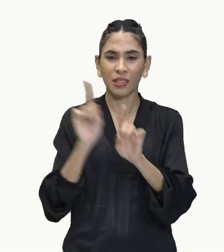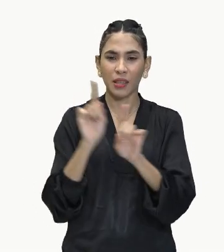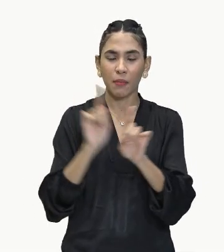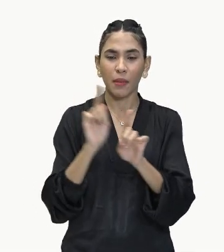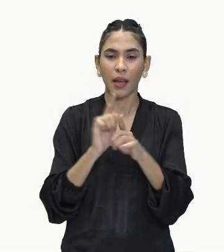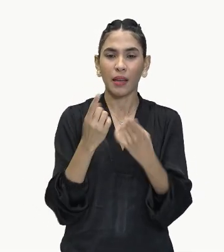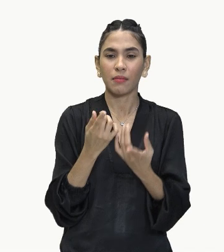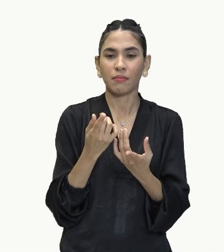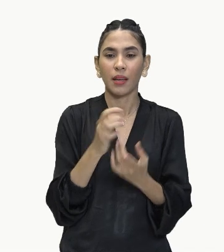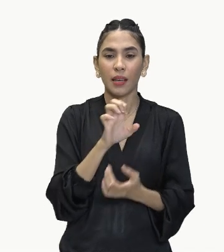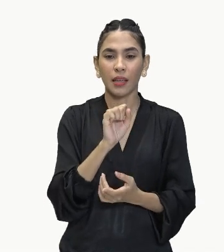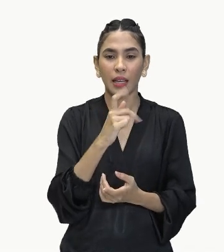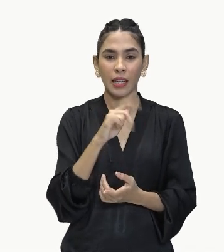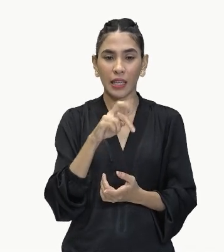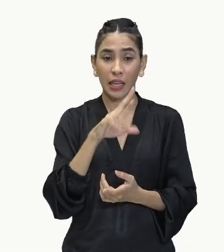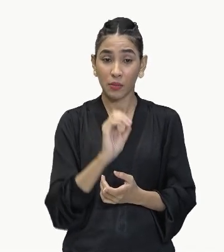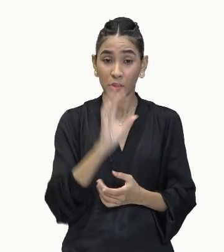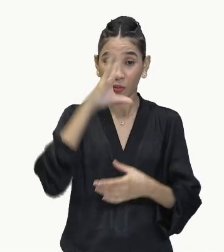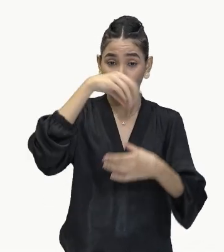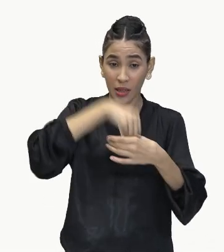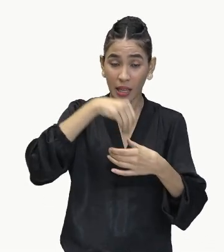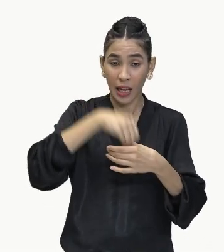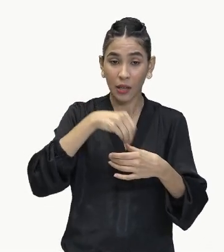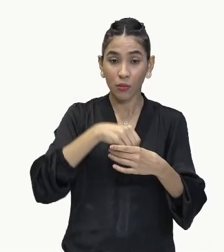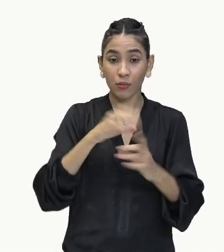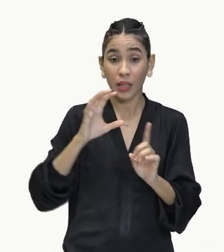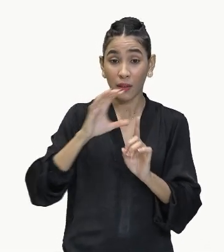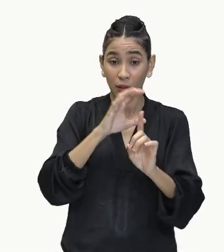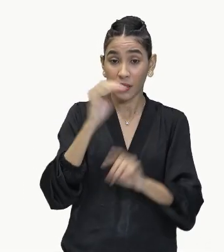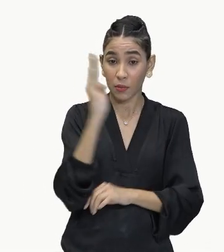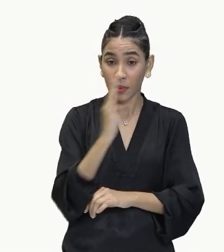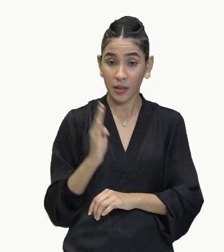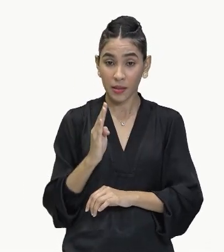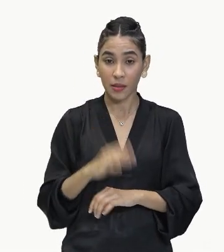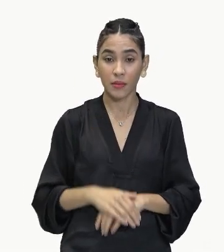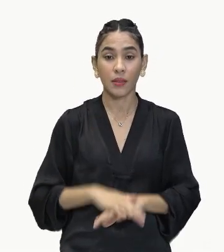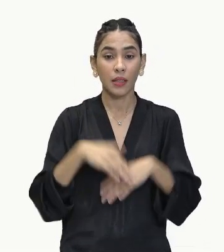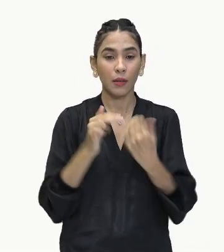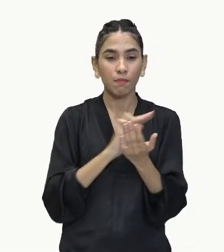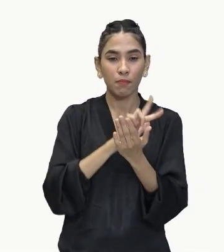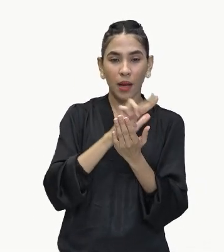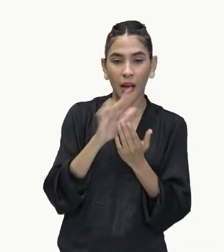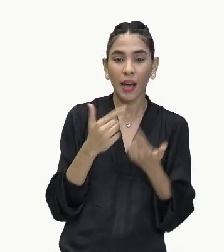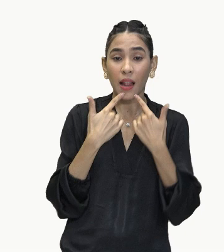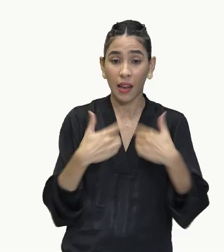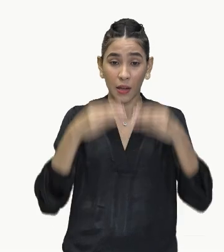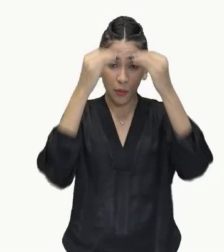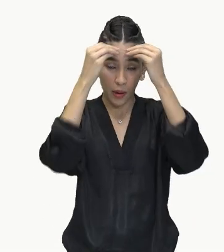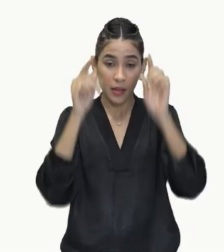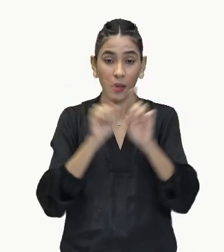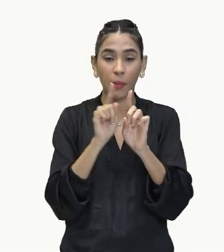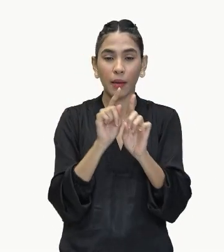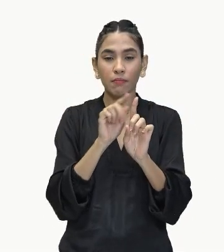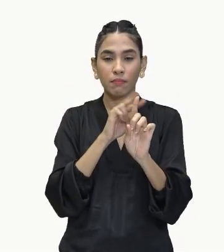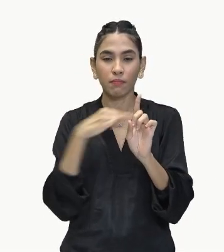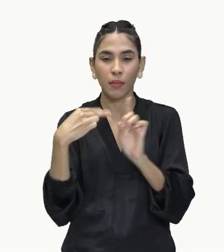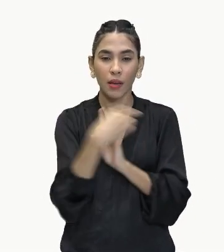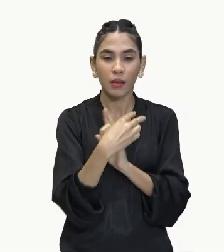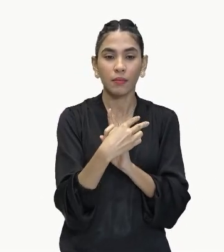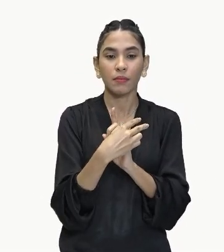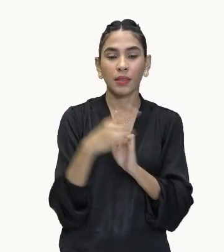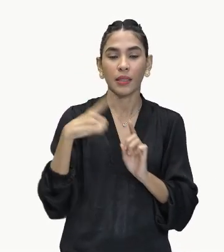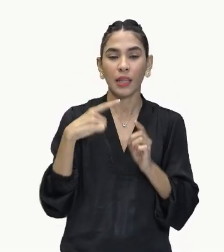da legítima brasilidade. Uma pluralidade de linguagens e perspectivas, além da abordagem